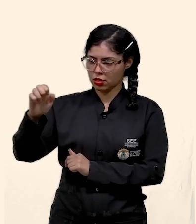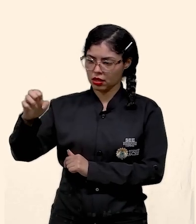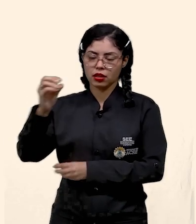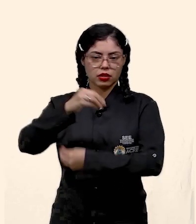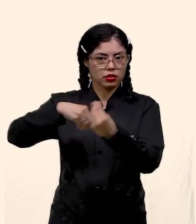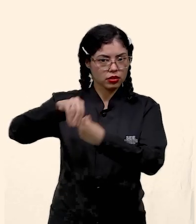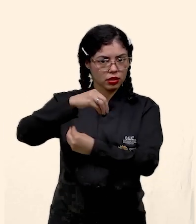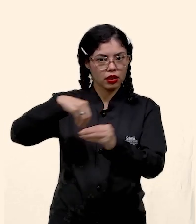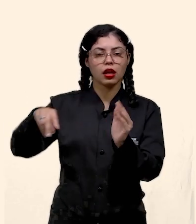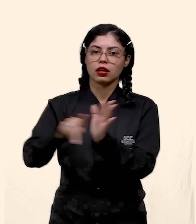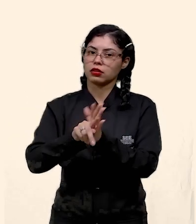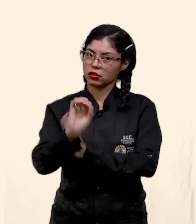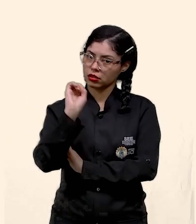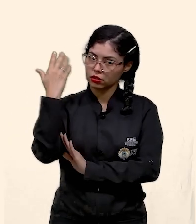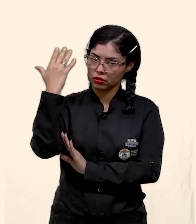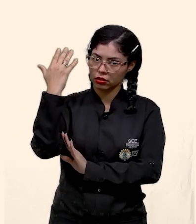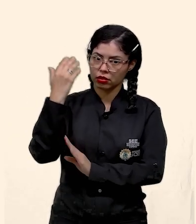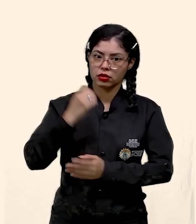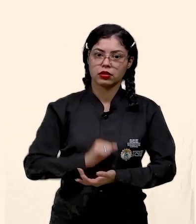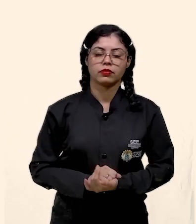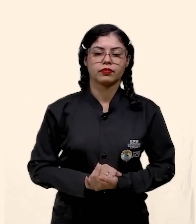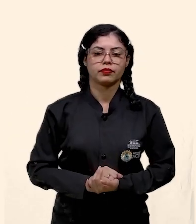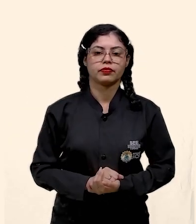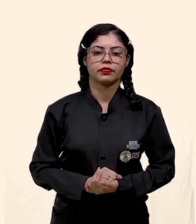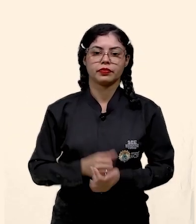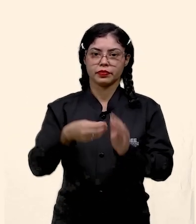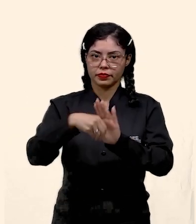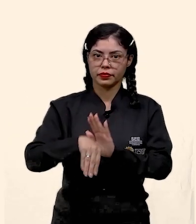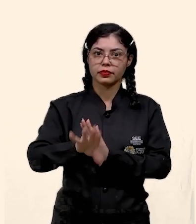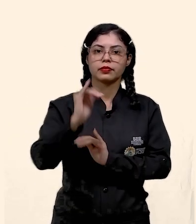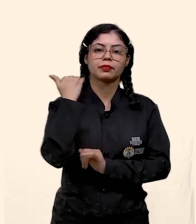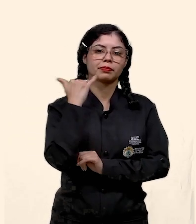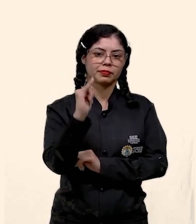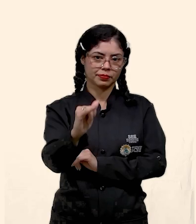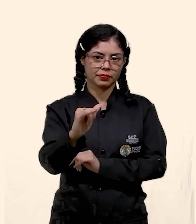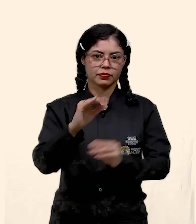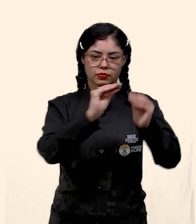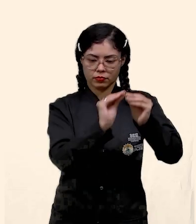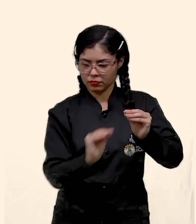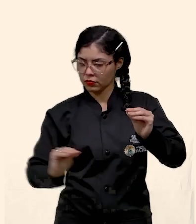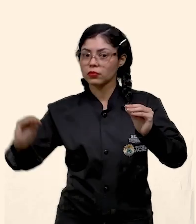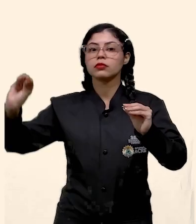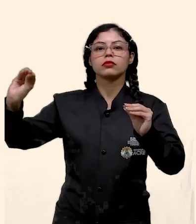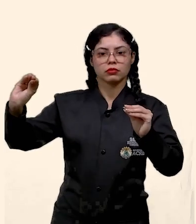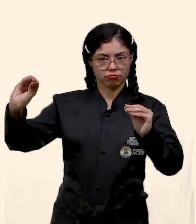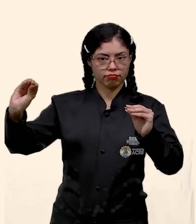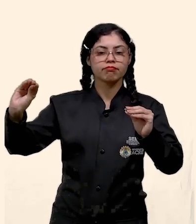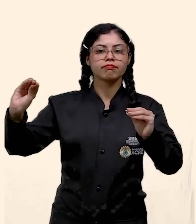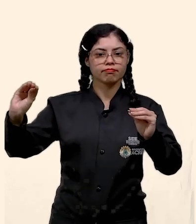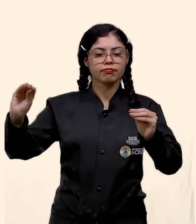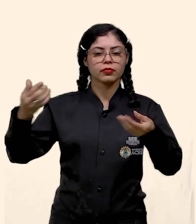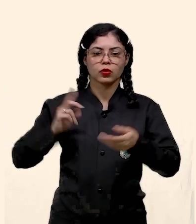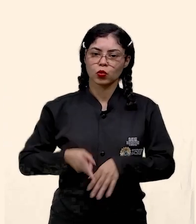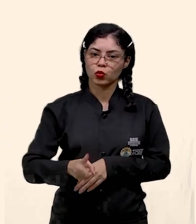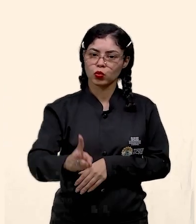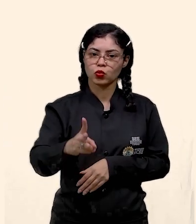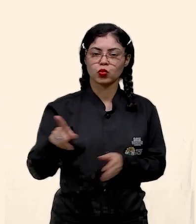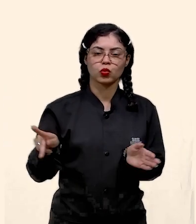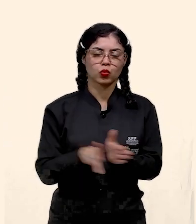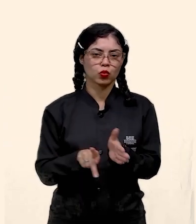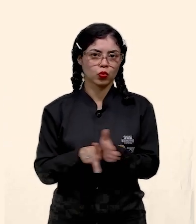que acontece. E aí vai ter essa transferência ali de elétrons. E ela vai ocorrer de forma muito intensa, né, e vai ter